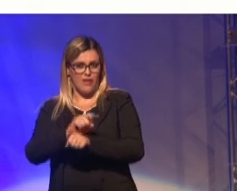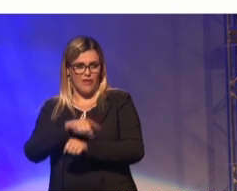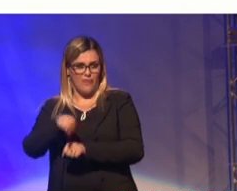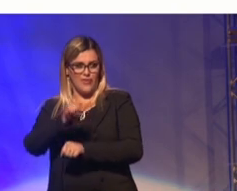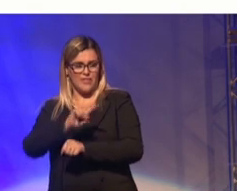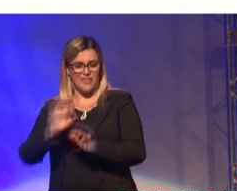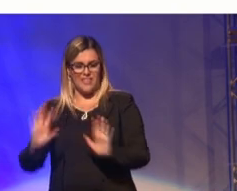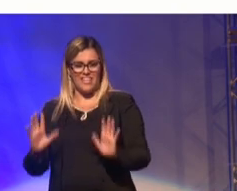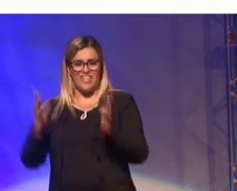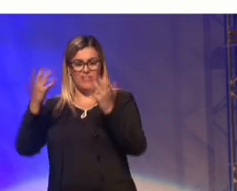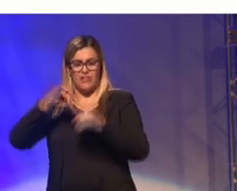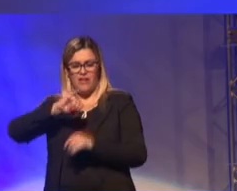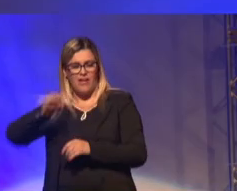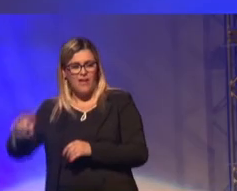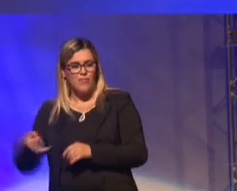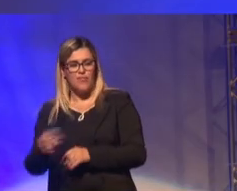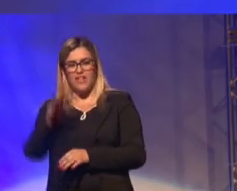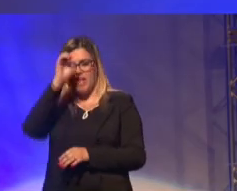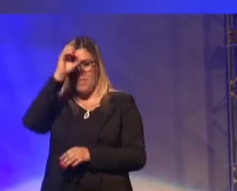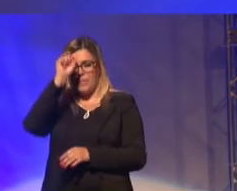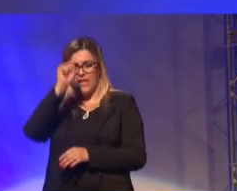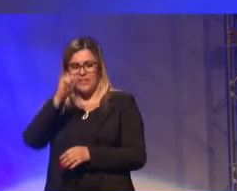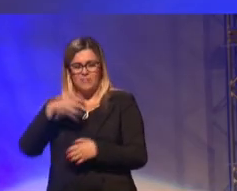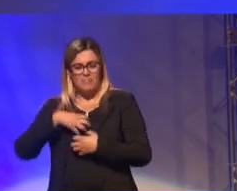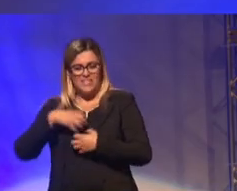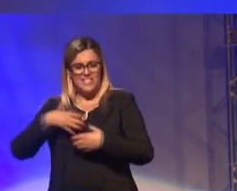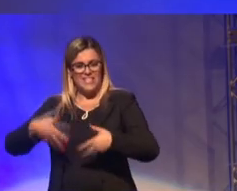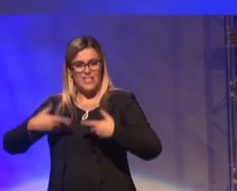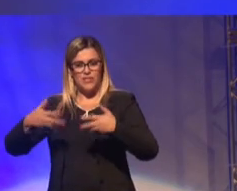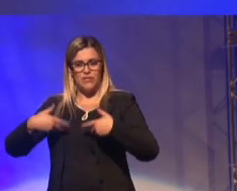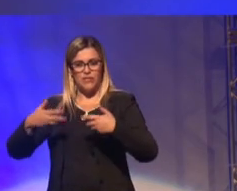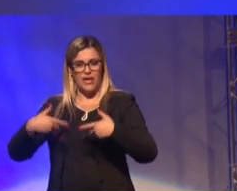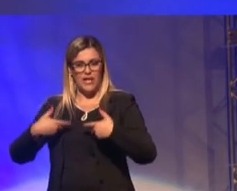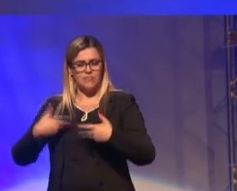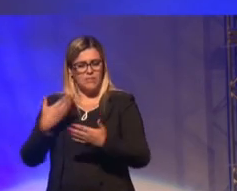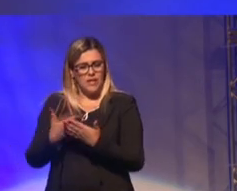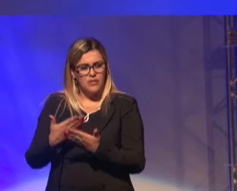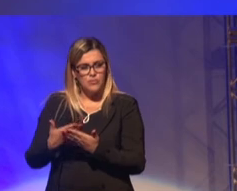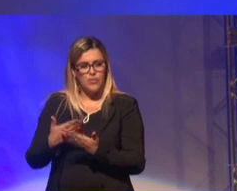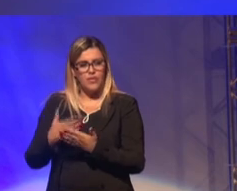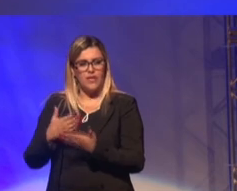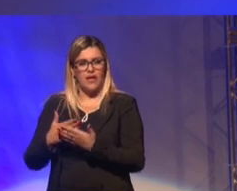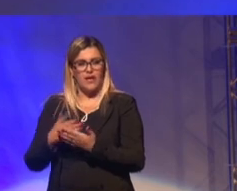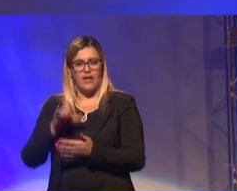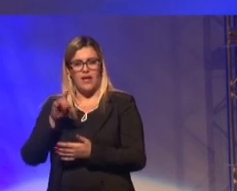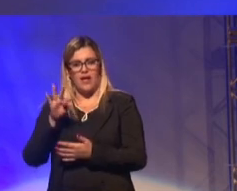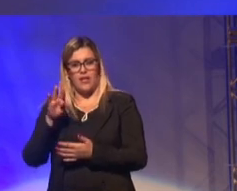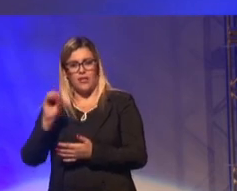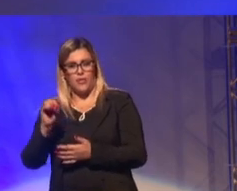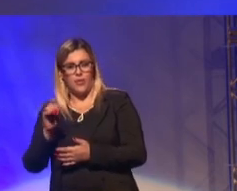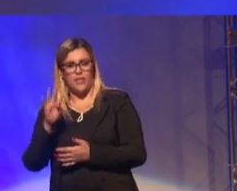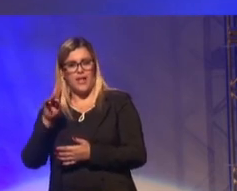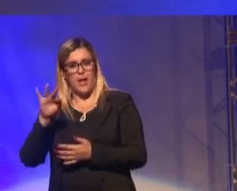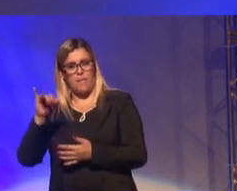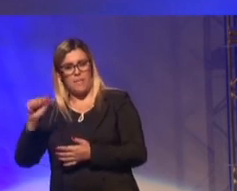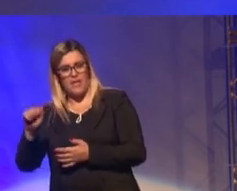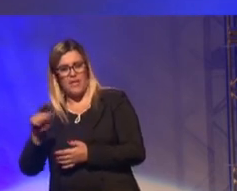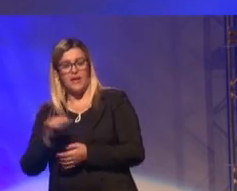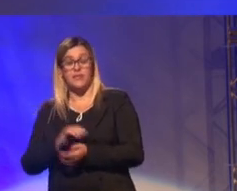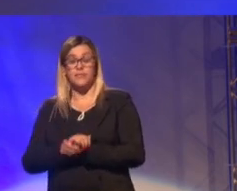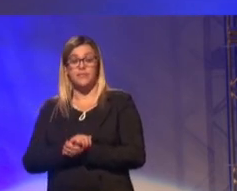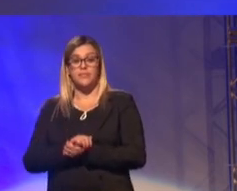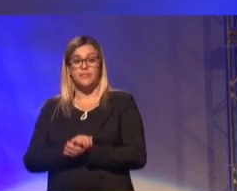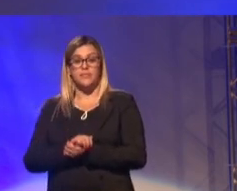evento hoje. Aprendam muito, se sintam muito instigados a estudar cada vez mais eletroterapia,